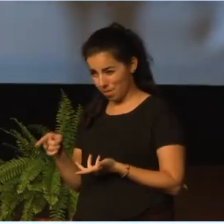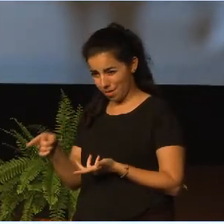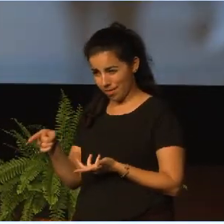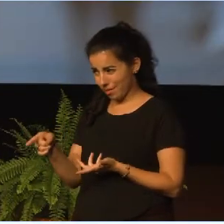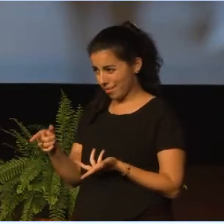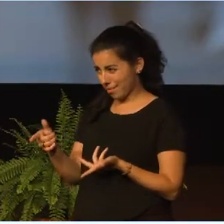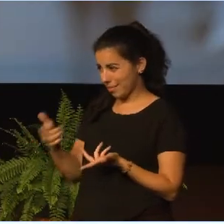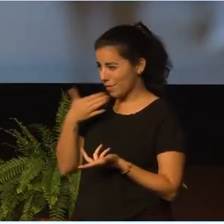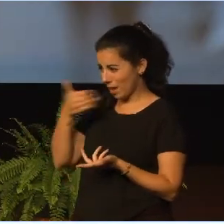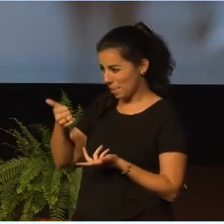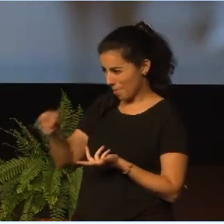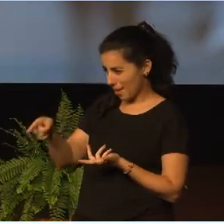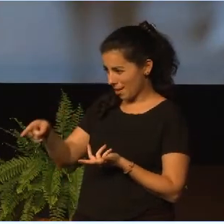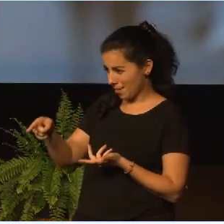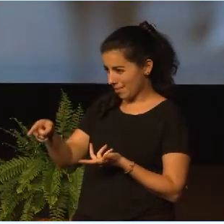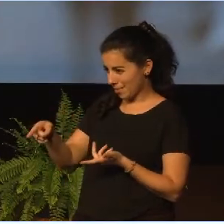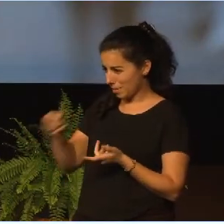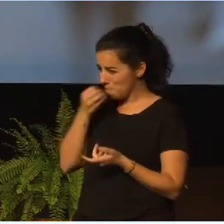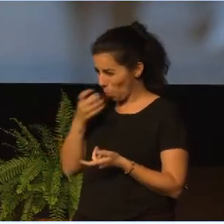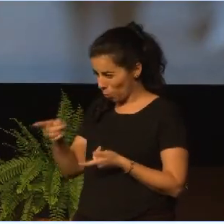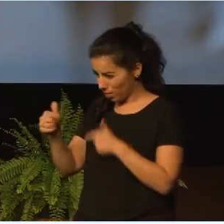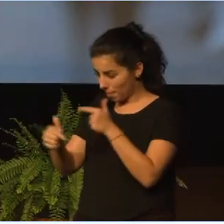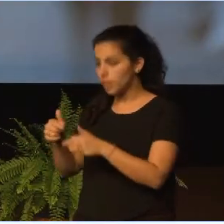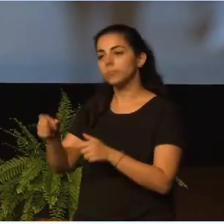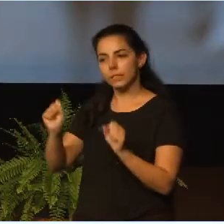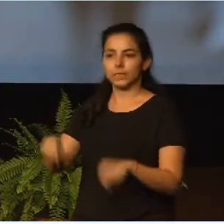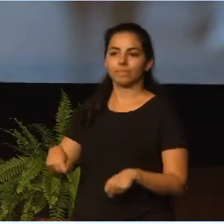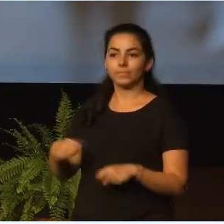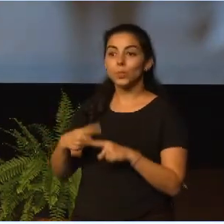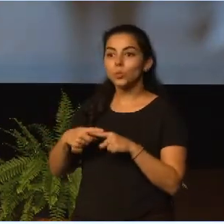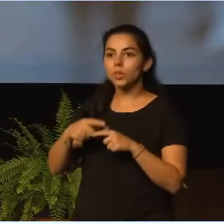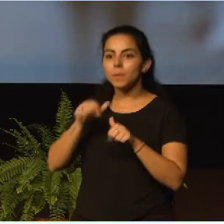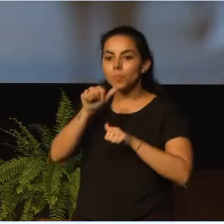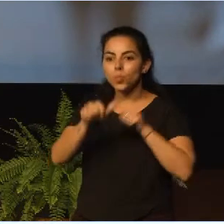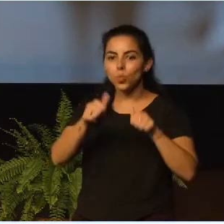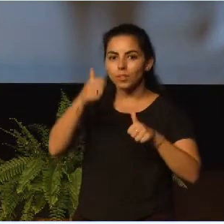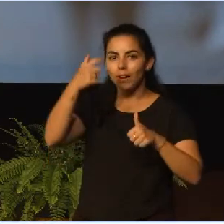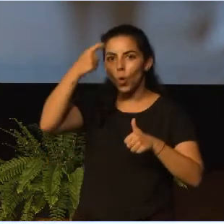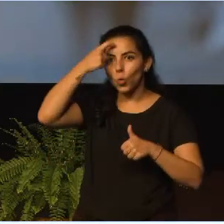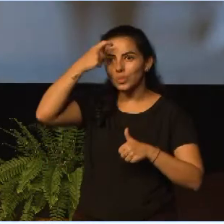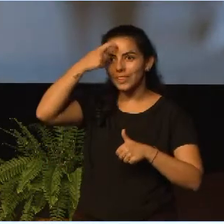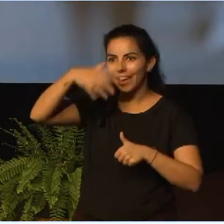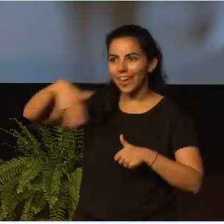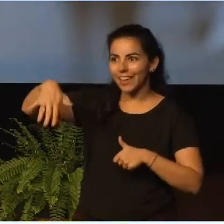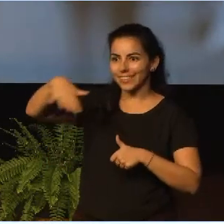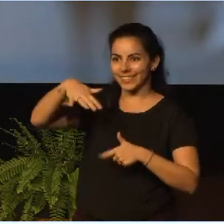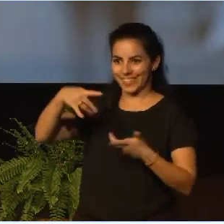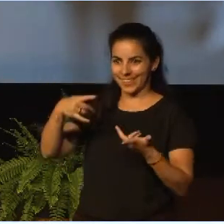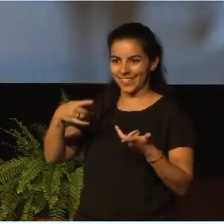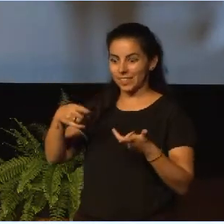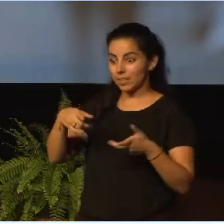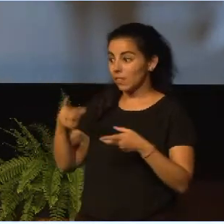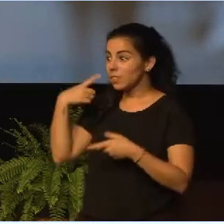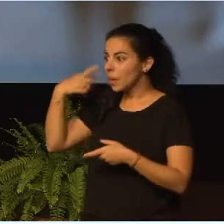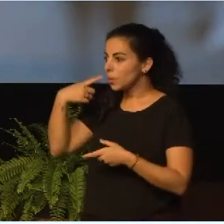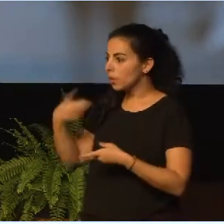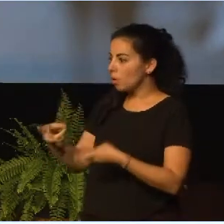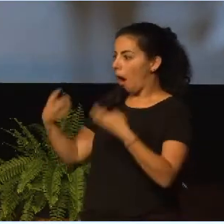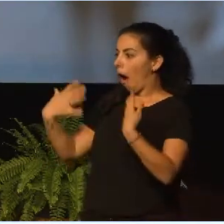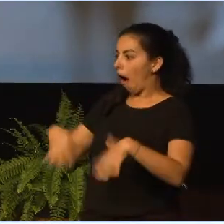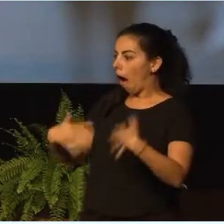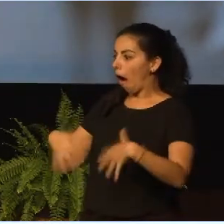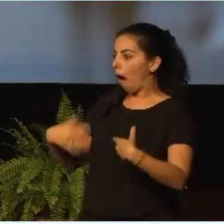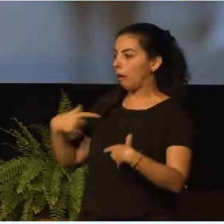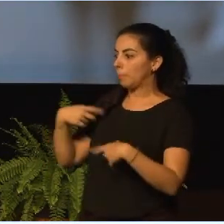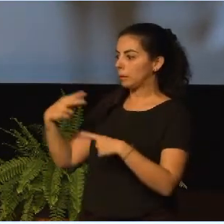reais? Faz. Faz porque a gente muda a cabeça desses caras. E mudar a cabeça desses caras, com eles sabendo que minimamente eles estão